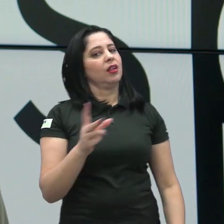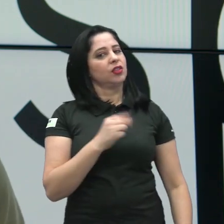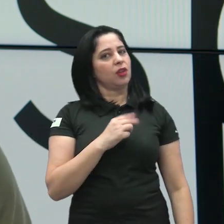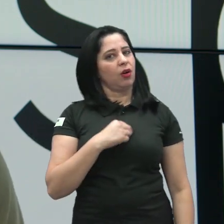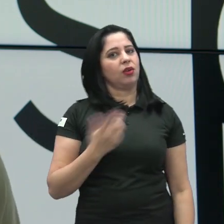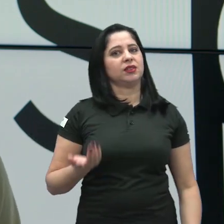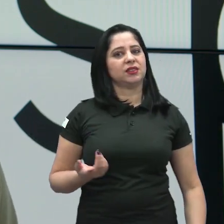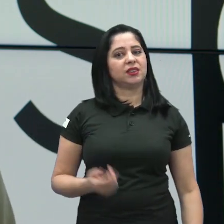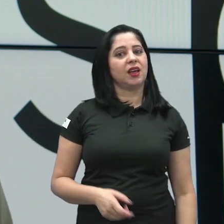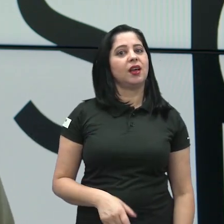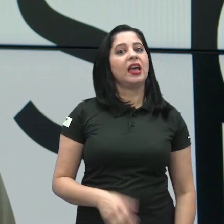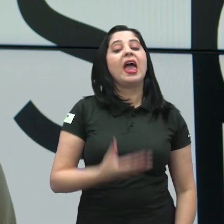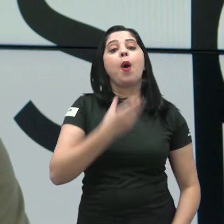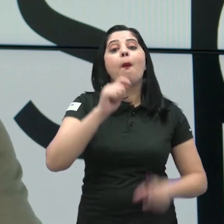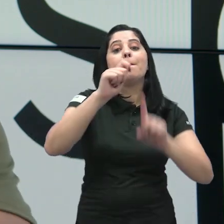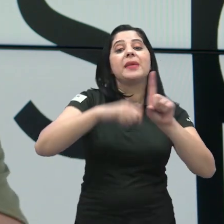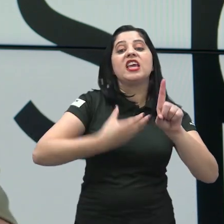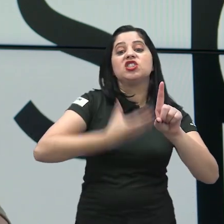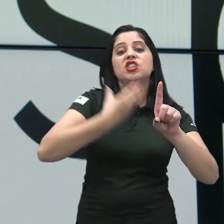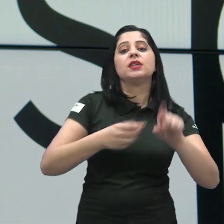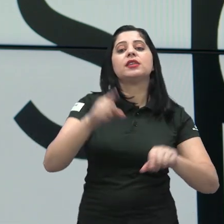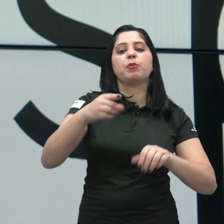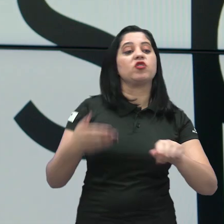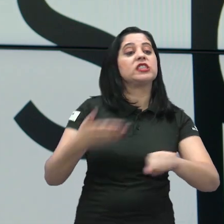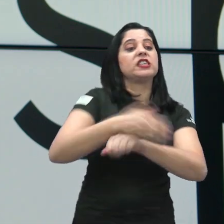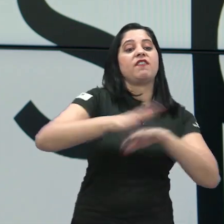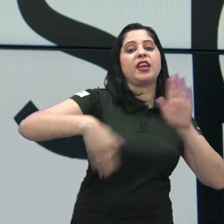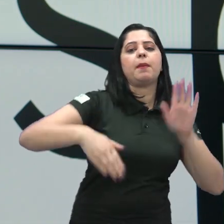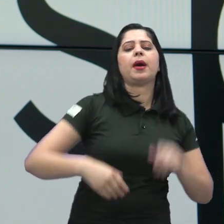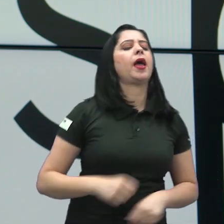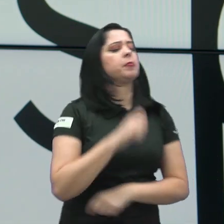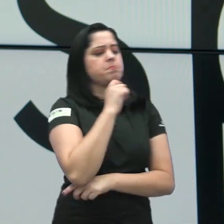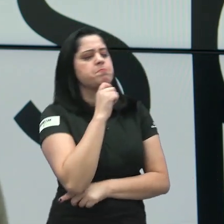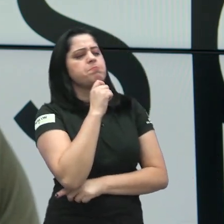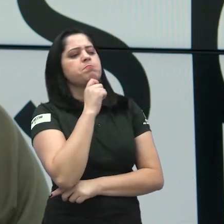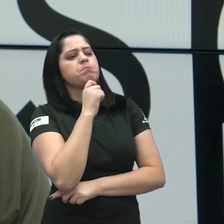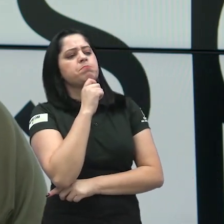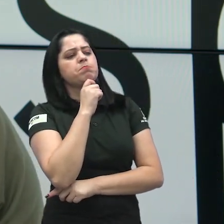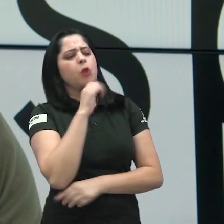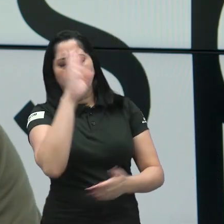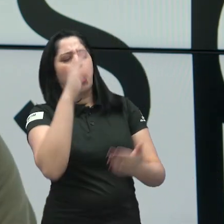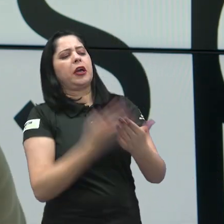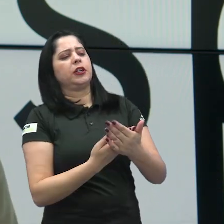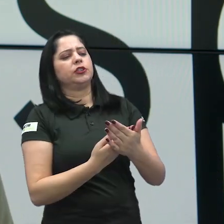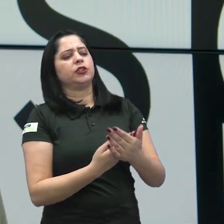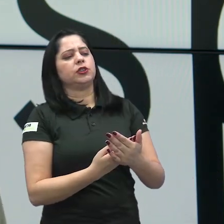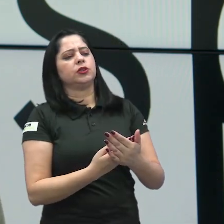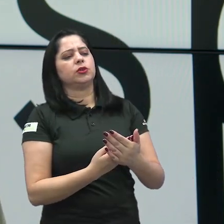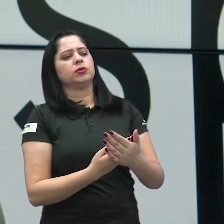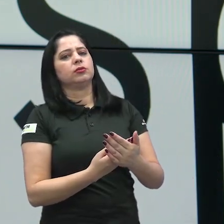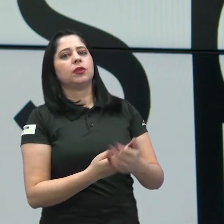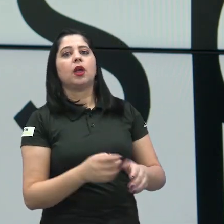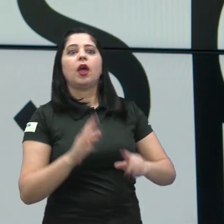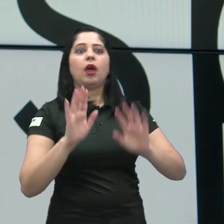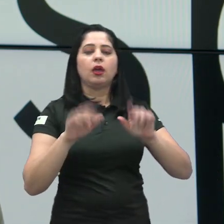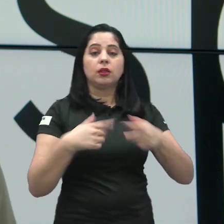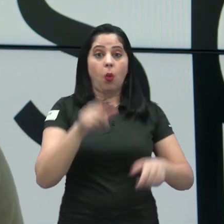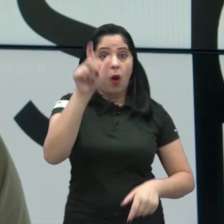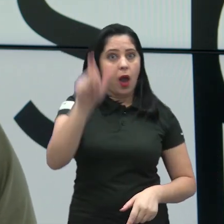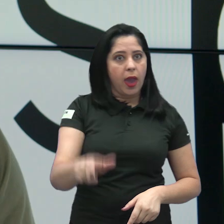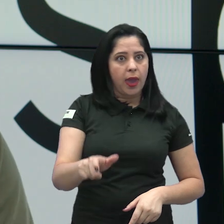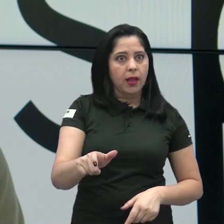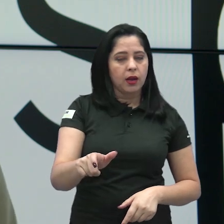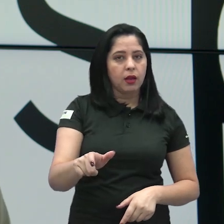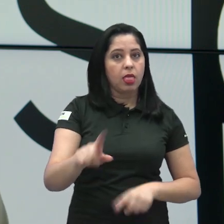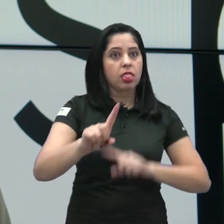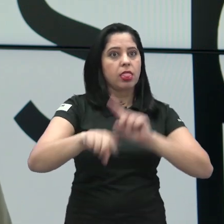falei, cara, com a minha metodologia, dezembro, você vai tirar a foto lá na praia. Ele falou, quero ver. Dito e feito. Após 45 dias,